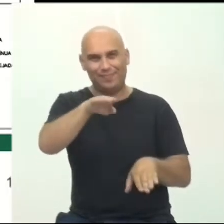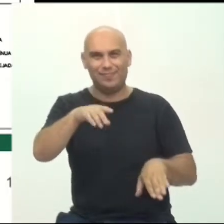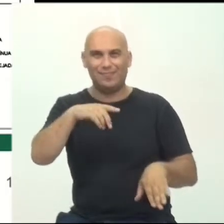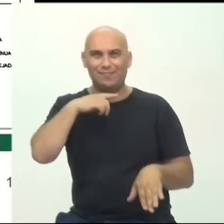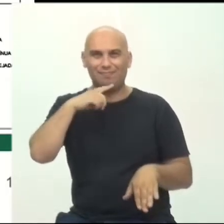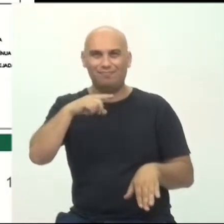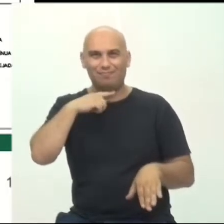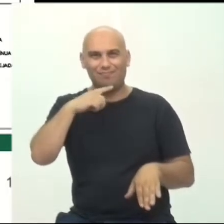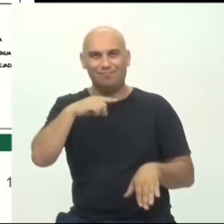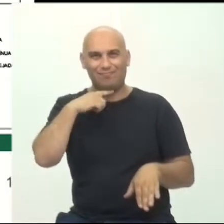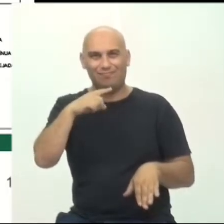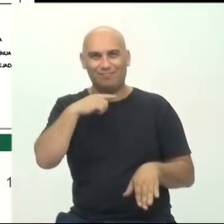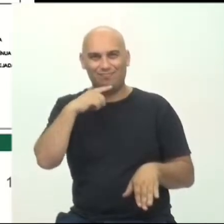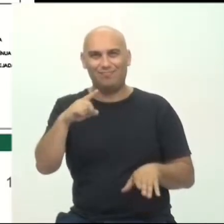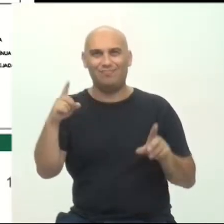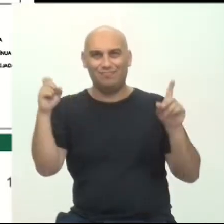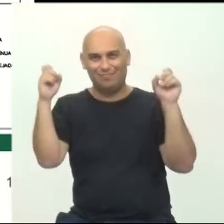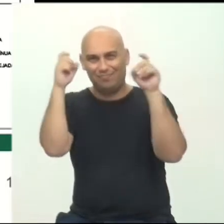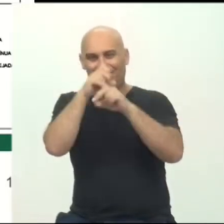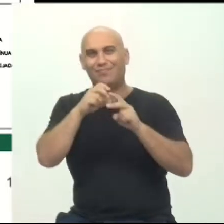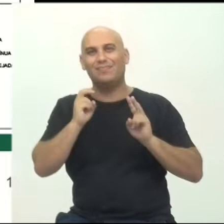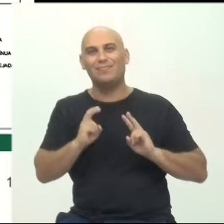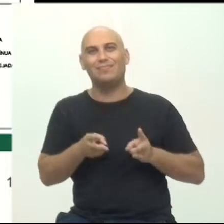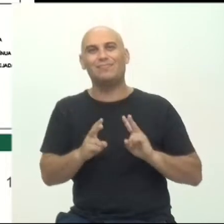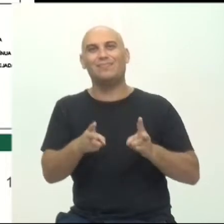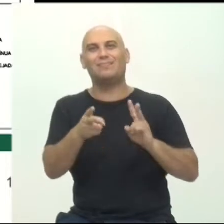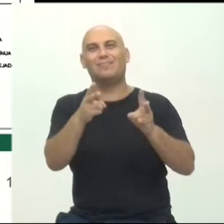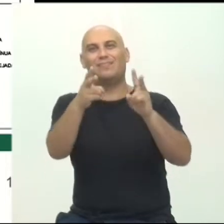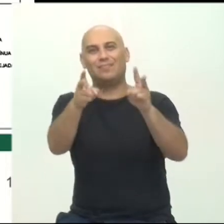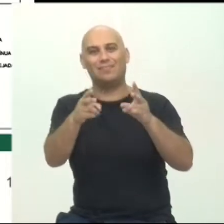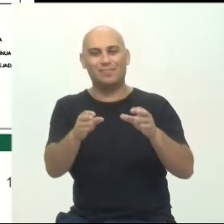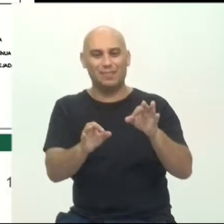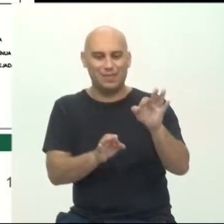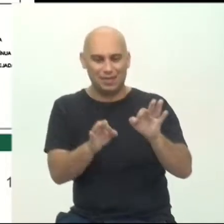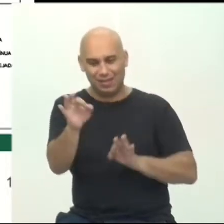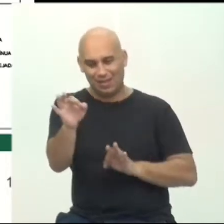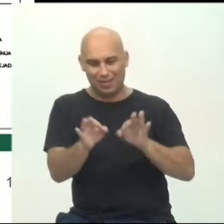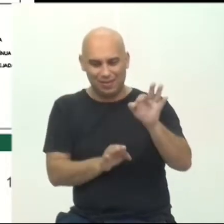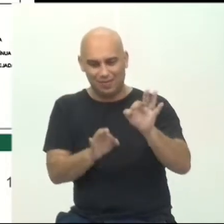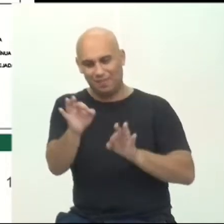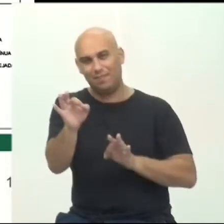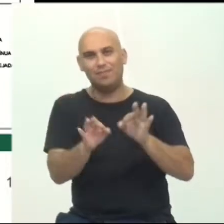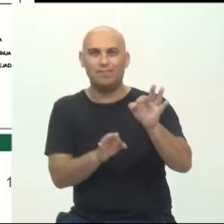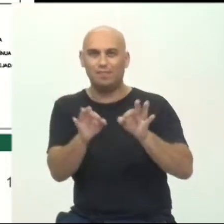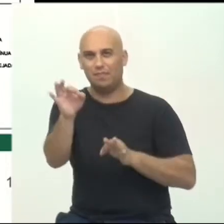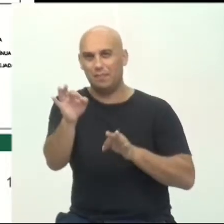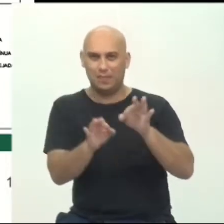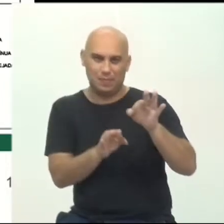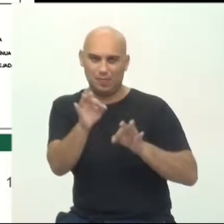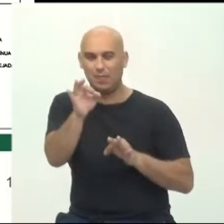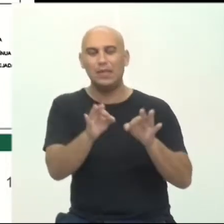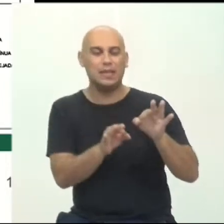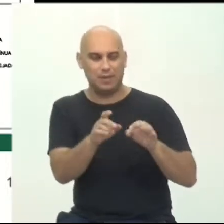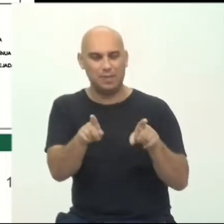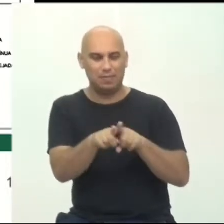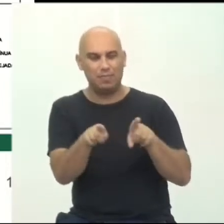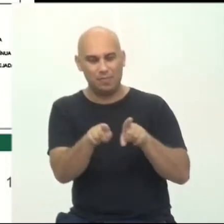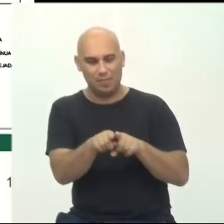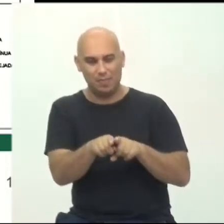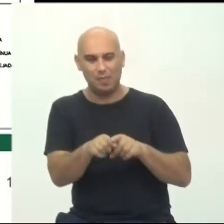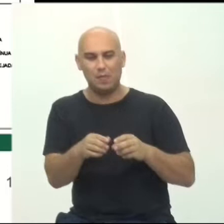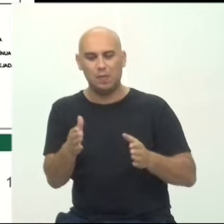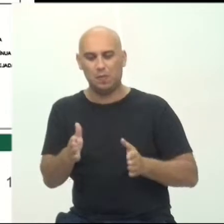elementos, então é um trecho contínuo que foi permitido desenhar uma ciclovia unidirecional